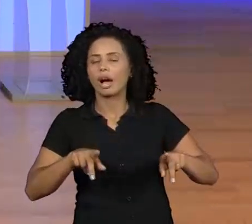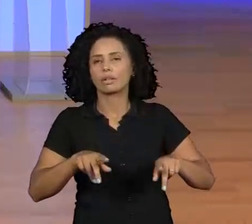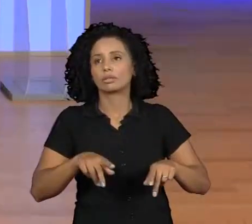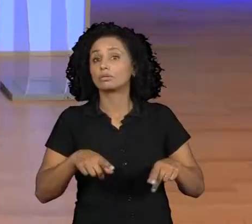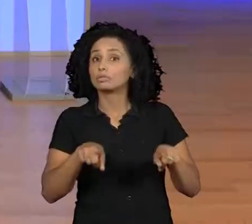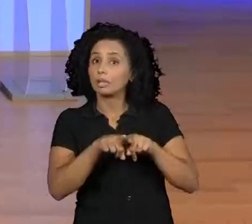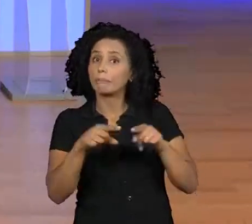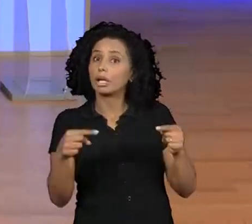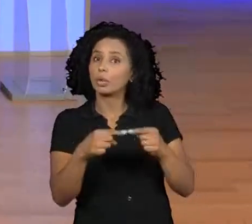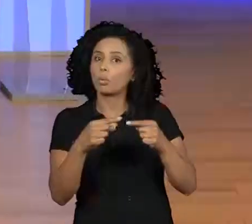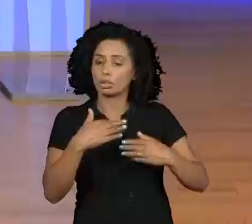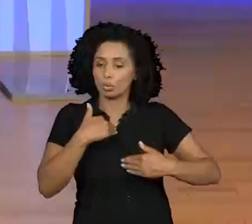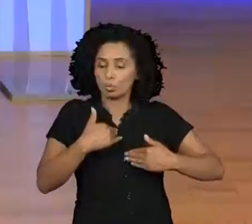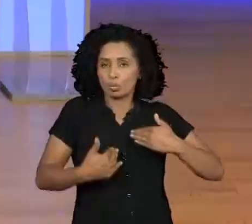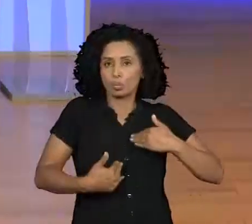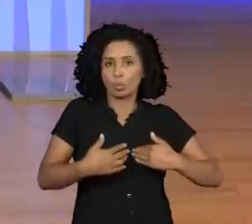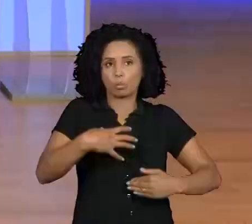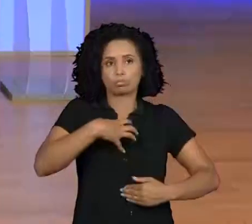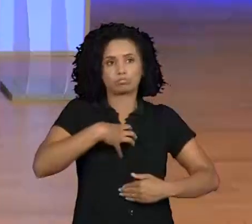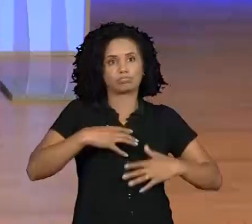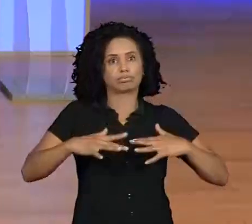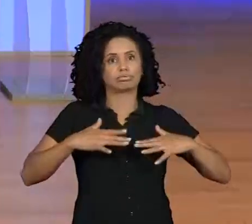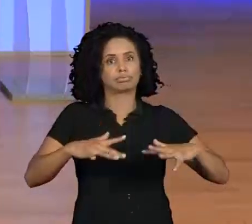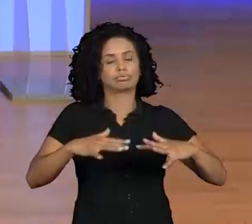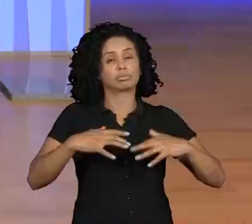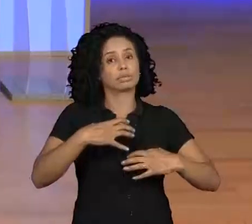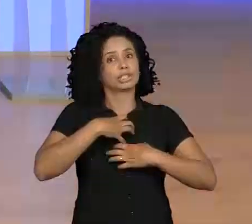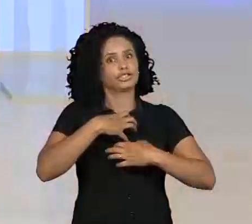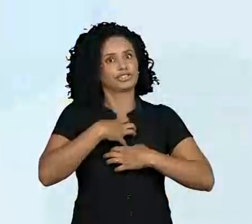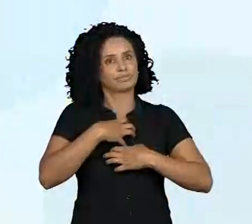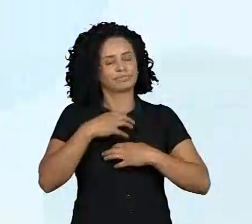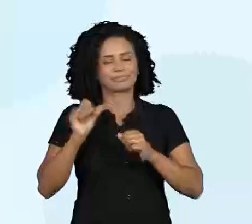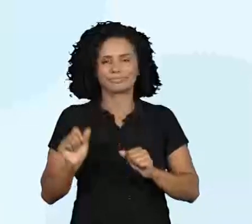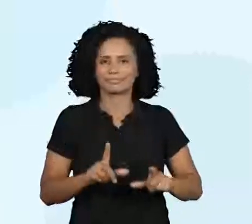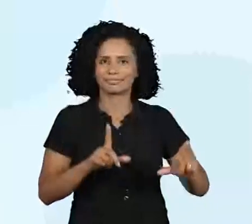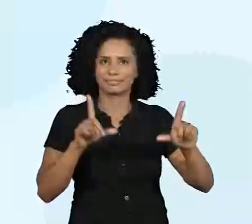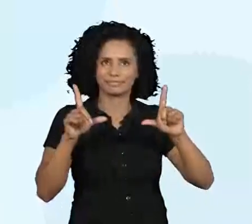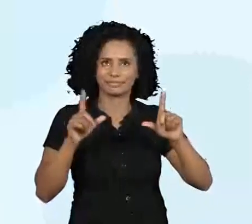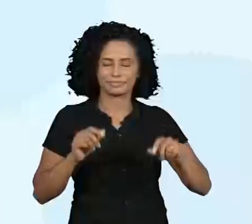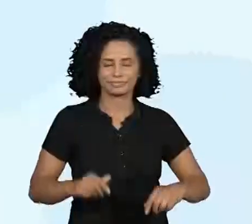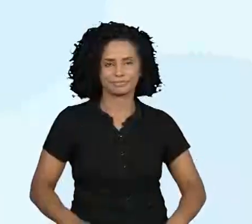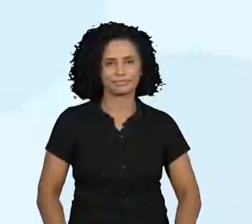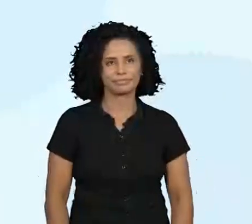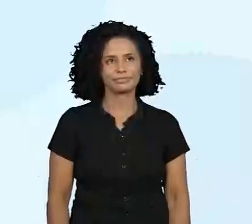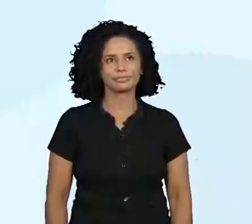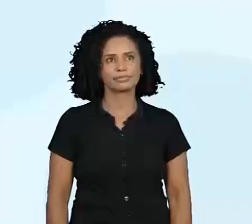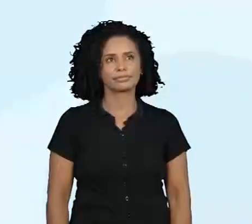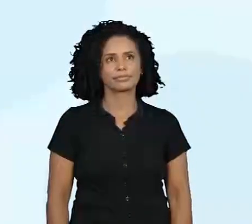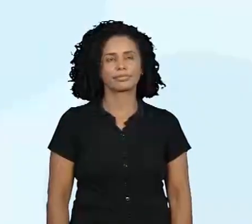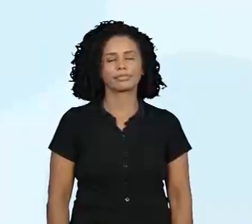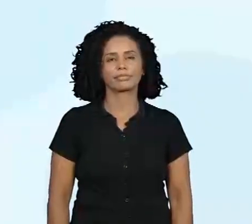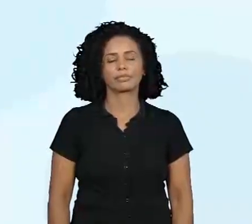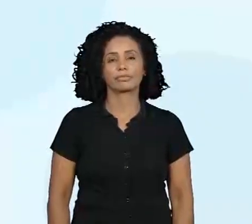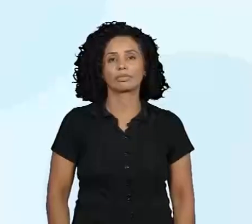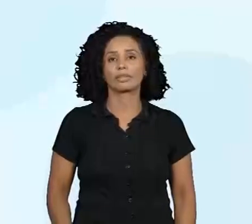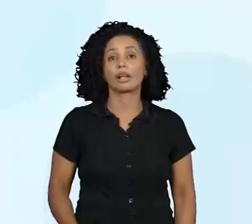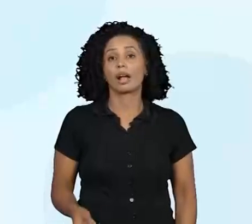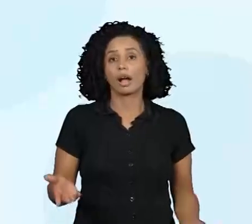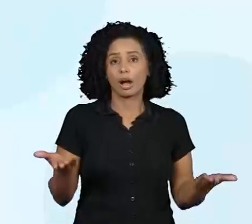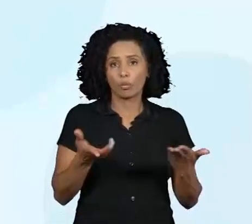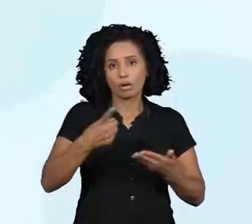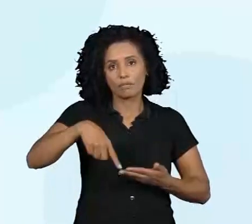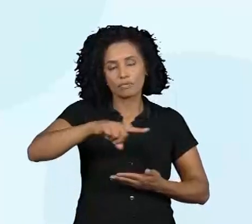como o texto nos apresentou. Isso mesmo. Então vamos para a próxima tela? Vamos. Olha só, e vamos retomar aí